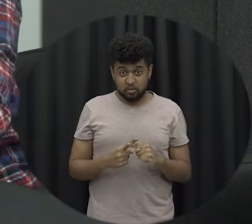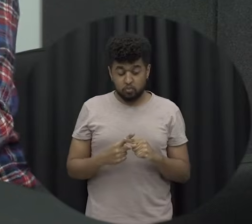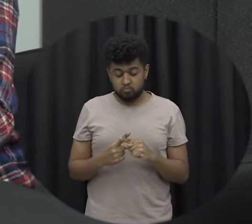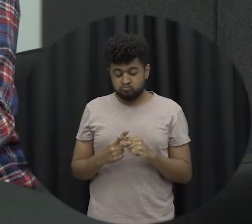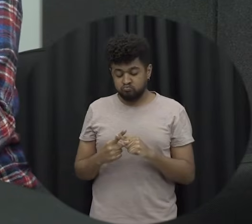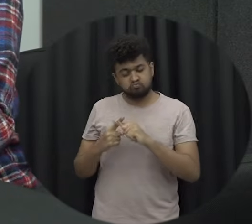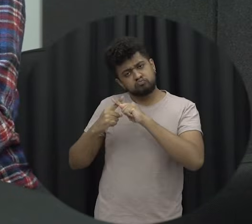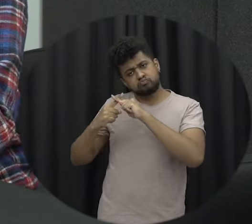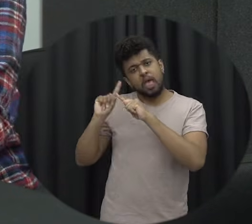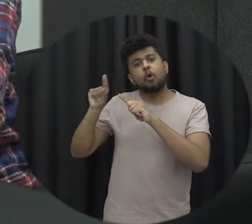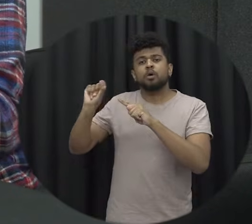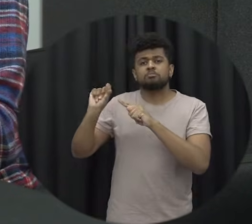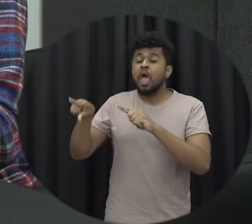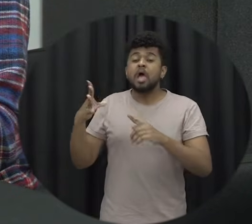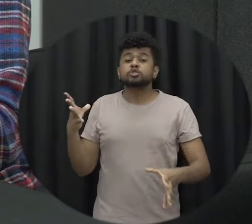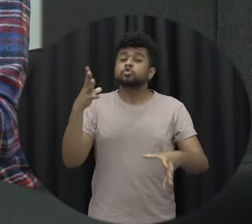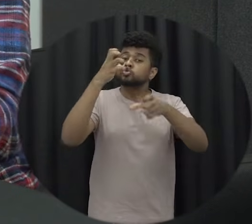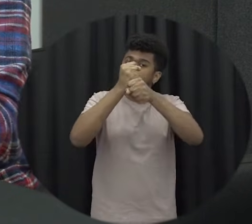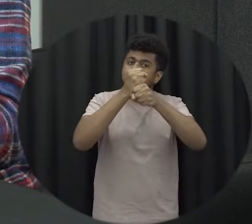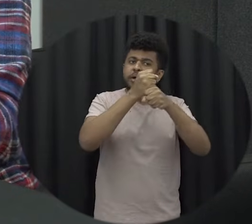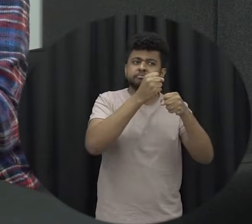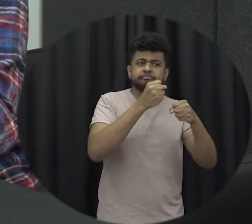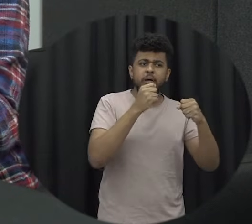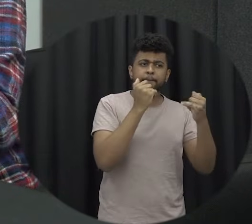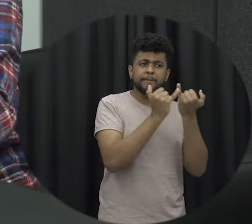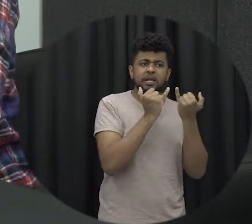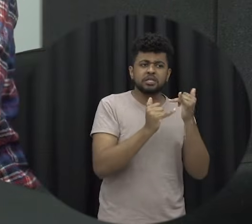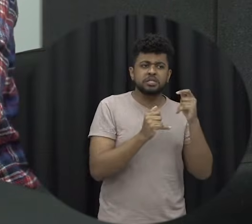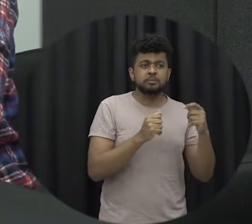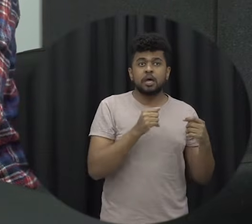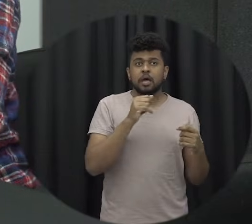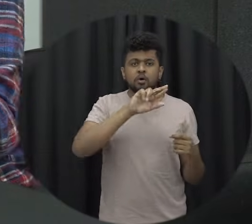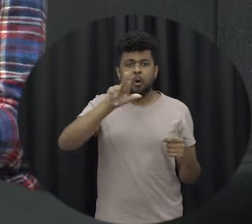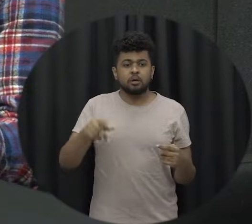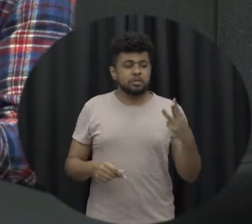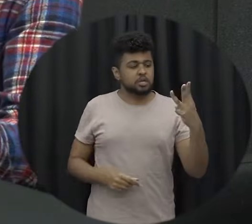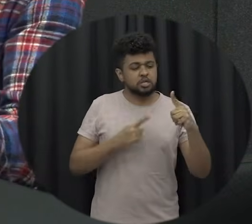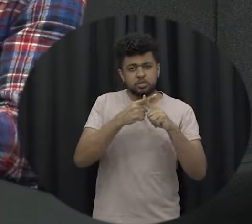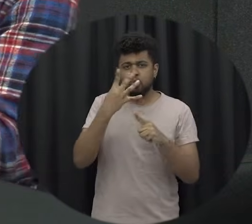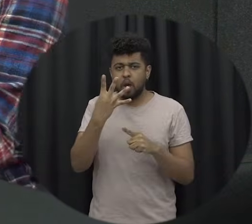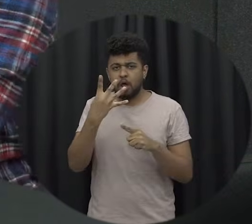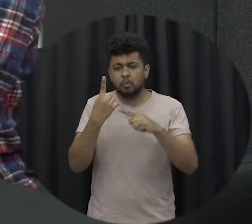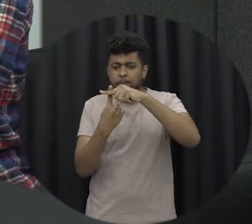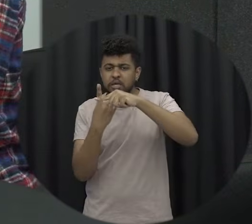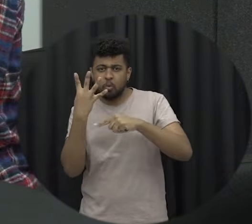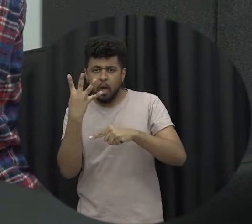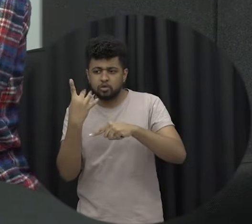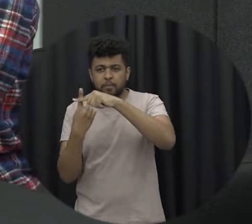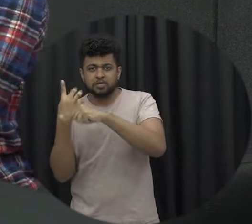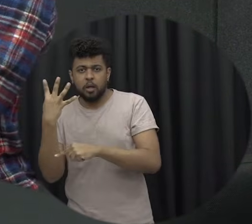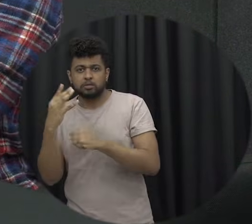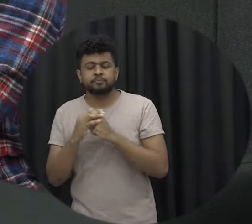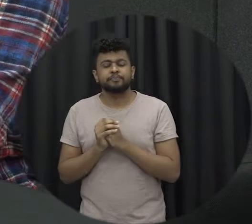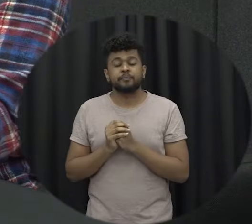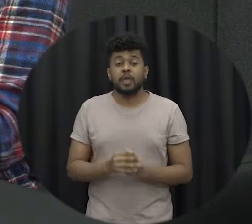de fatores iguais, né? 3 vezes 4. 4 mais 4 mais 4. Né? São 4, 3 vezes, né?